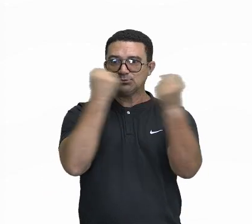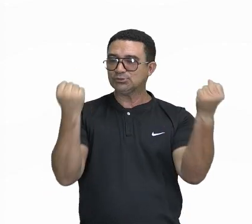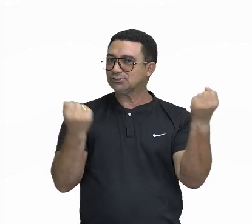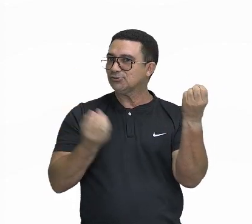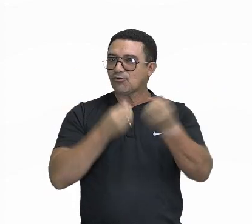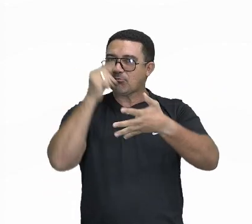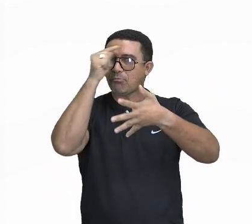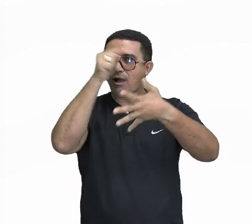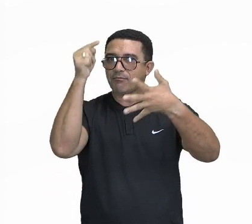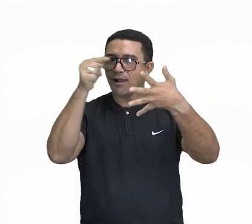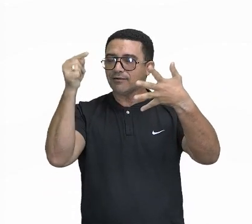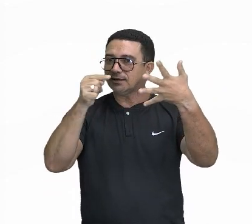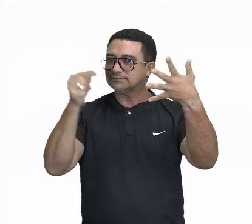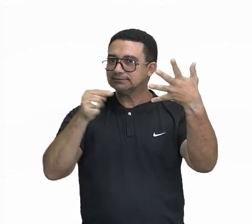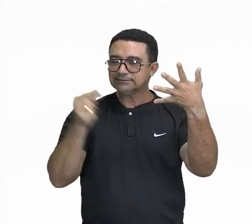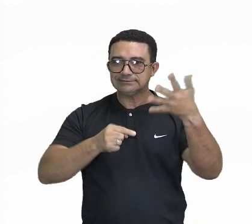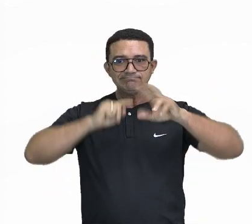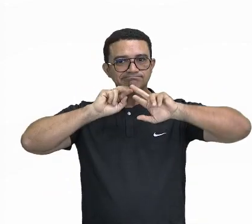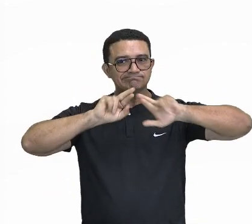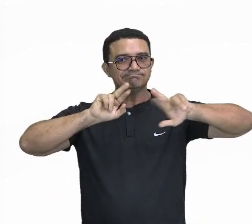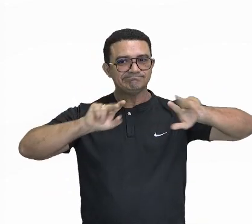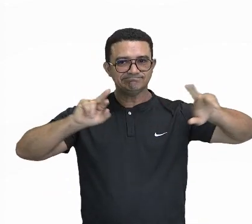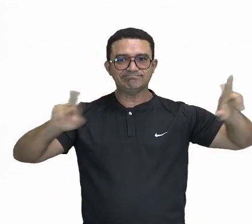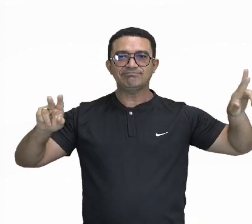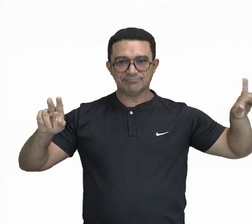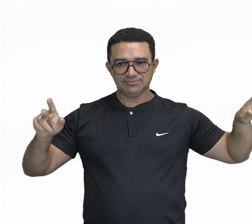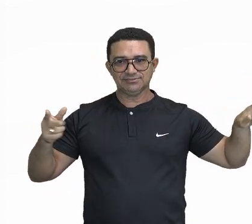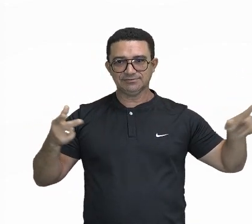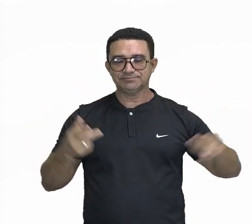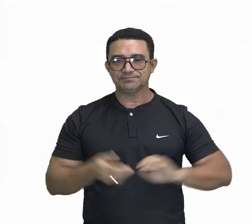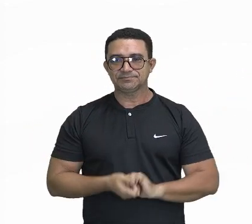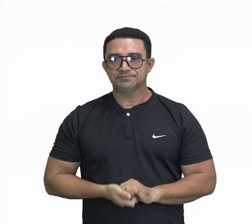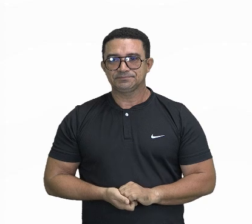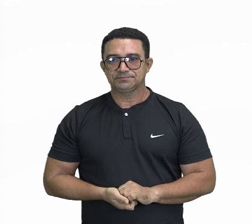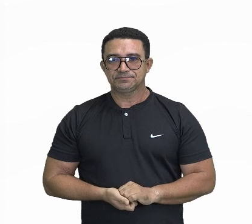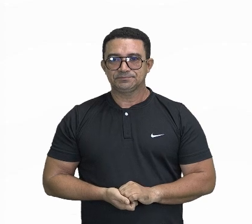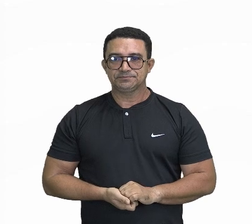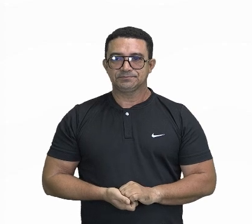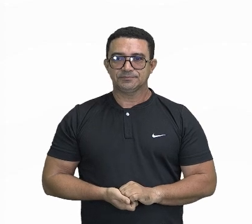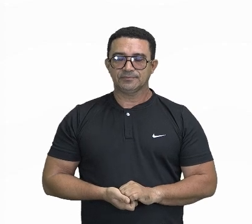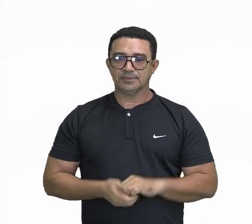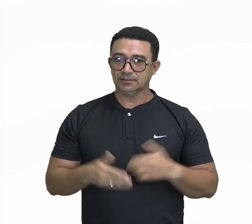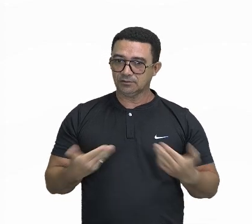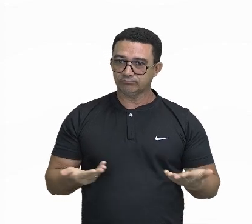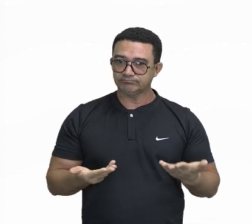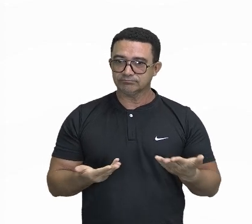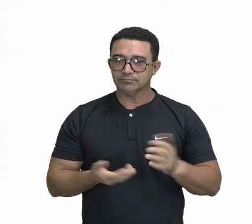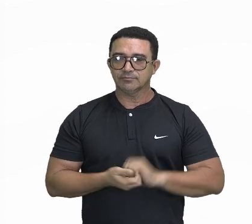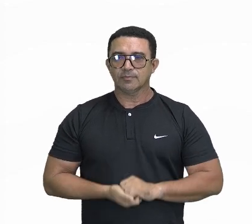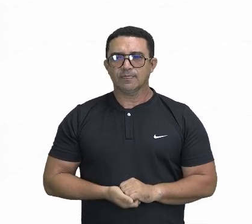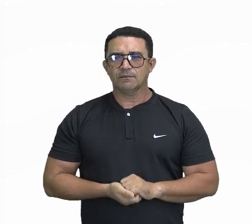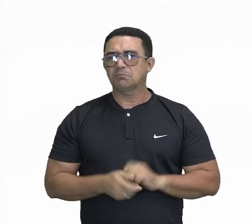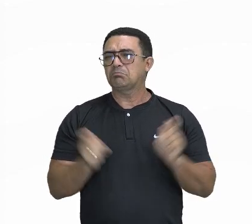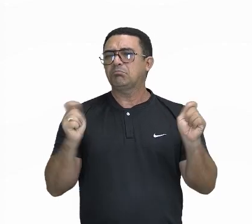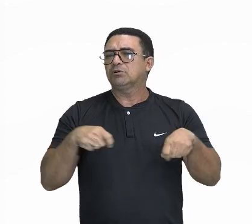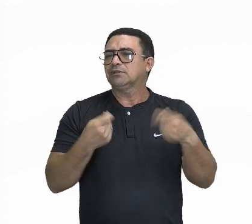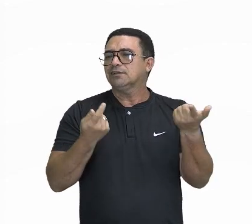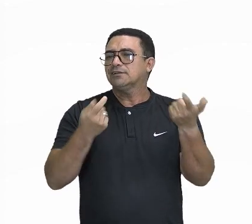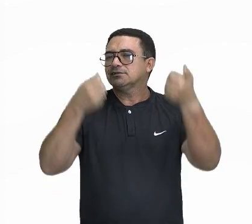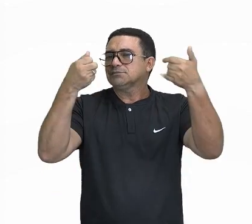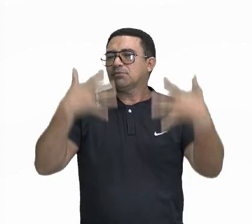classificar tanta pluralidade de forma rígida e específica. Podemos definir